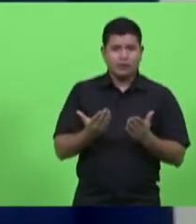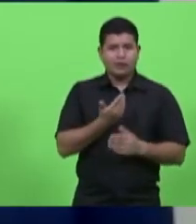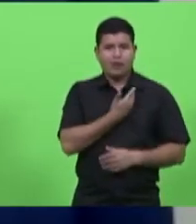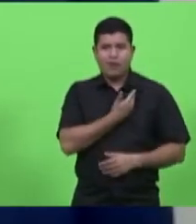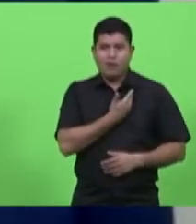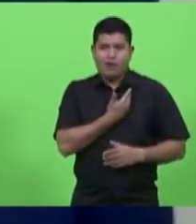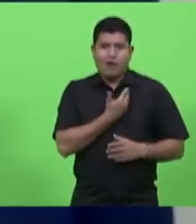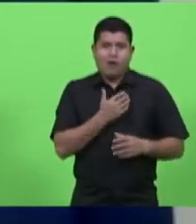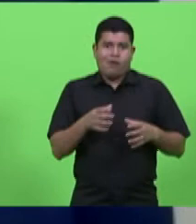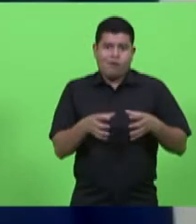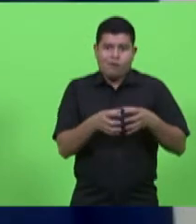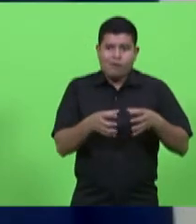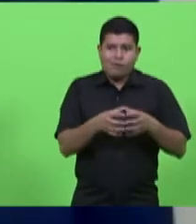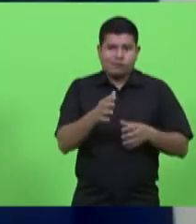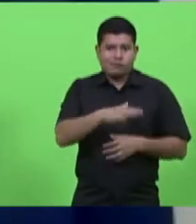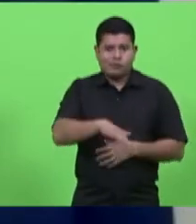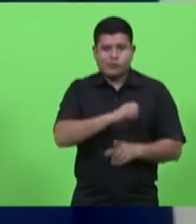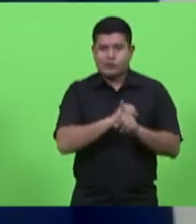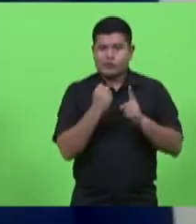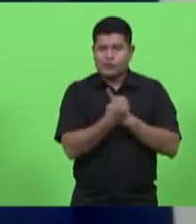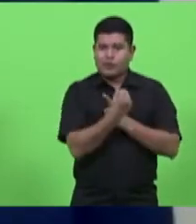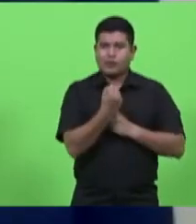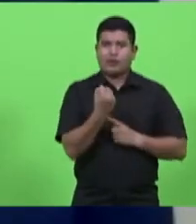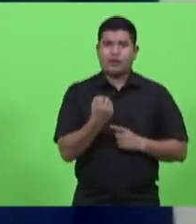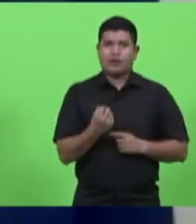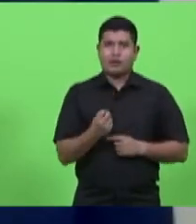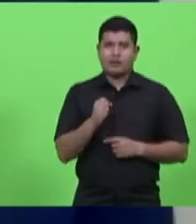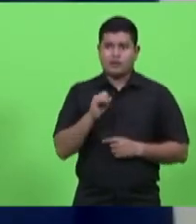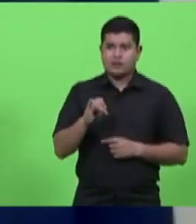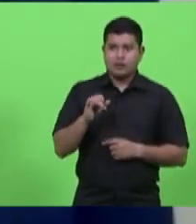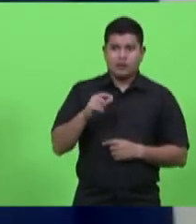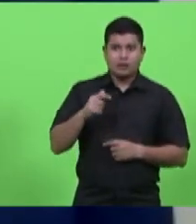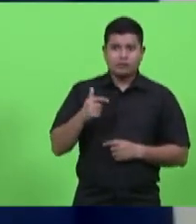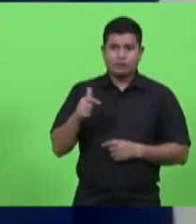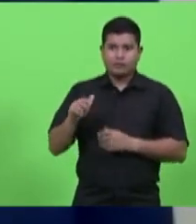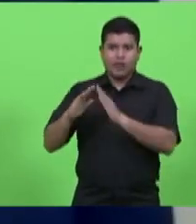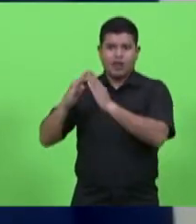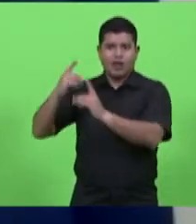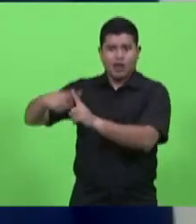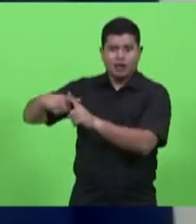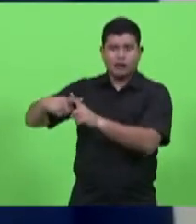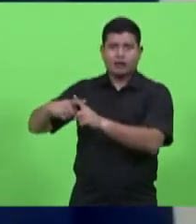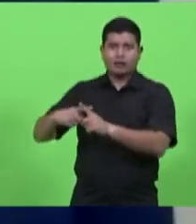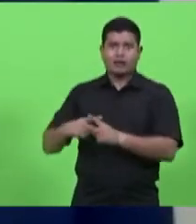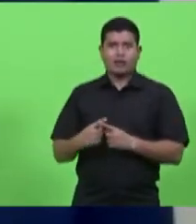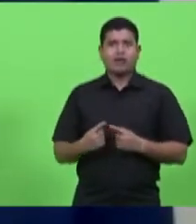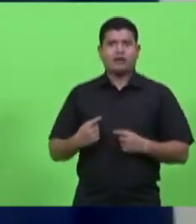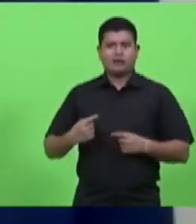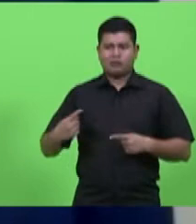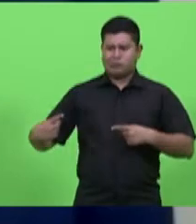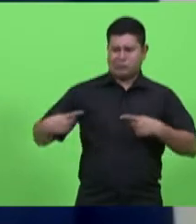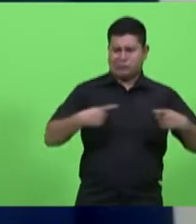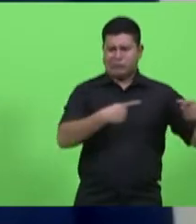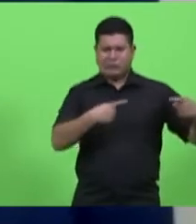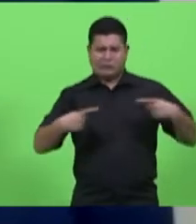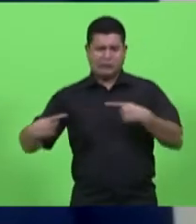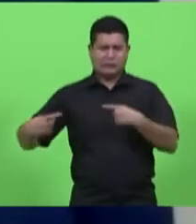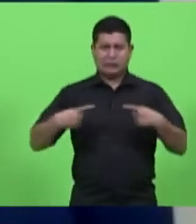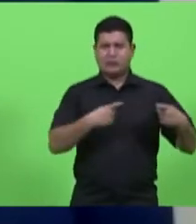sociedade sem a igreja? Seria uma bancarrota. Seria a guerra de todos contra todos, lá do livro de